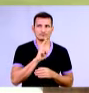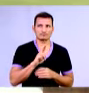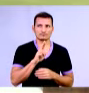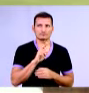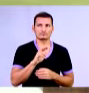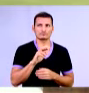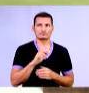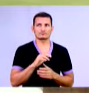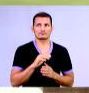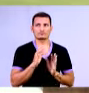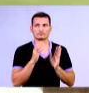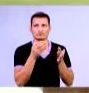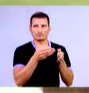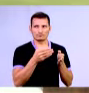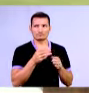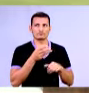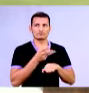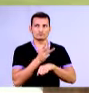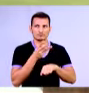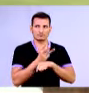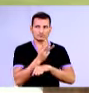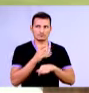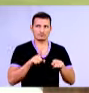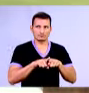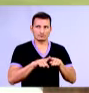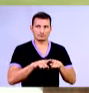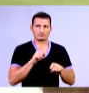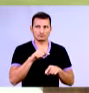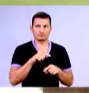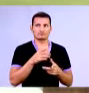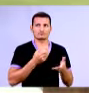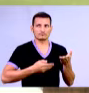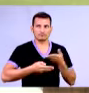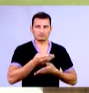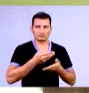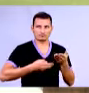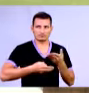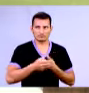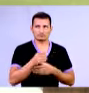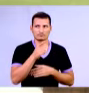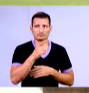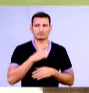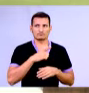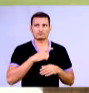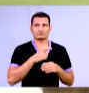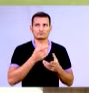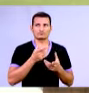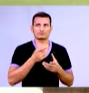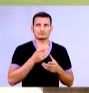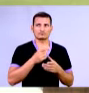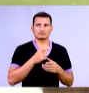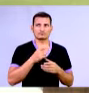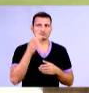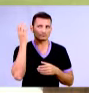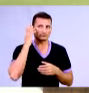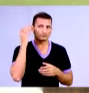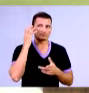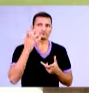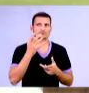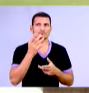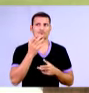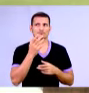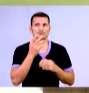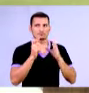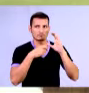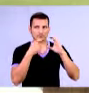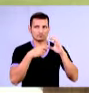específico do dispositivo móvel, que é o WhatsApp, que também é um recurso interativo, que você disponibiliza os recursos de áudio, vídeo e